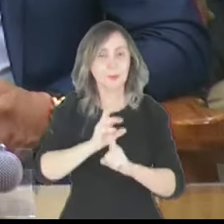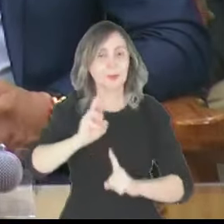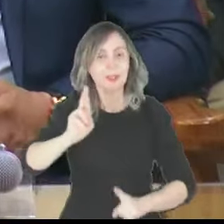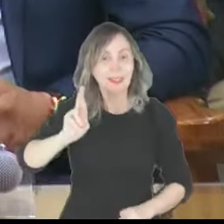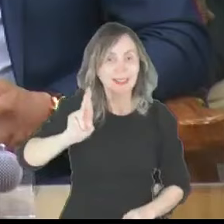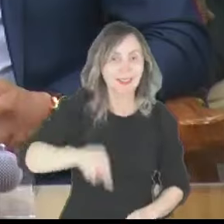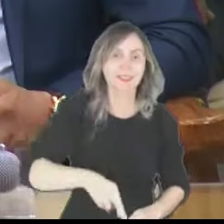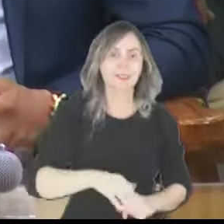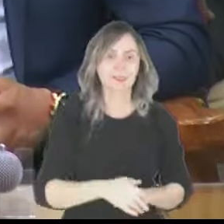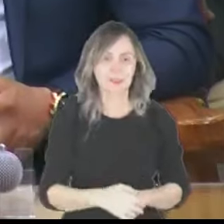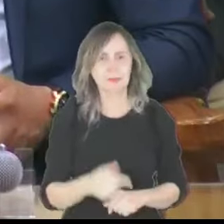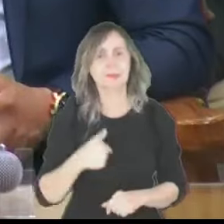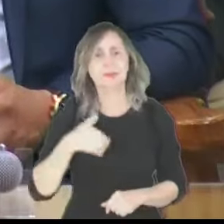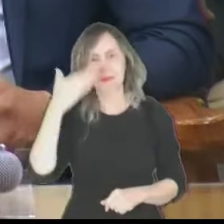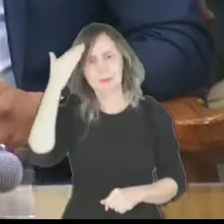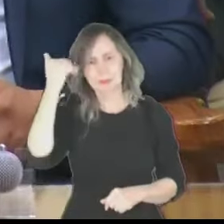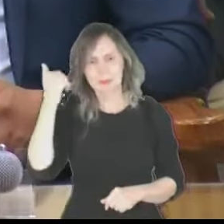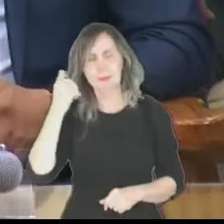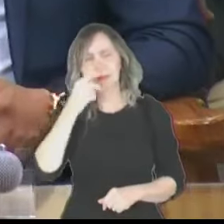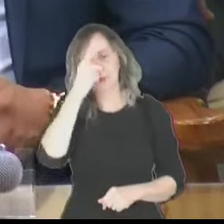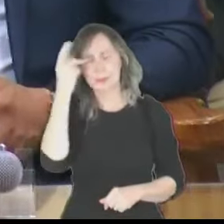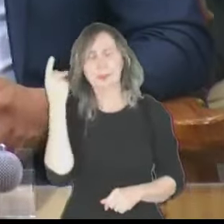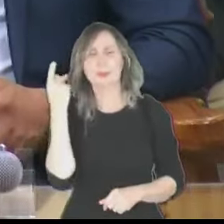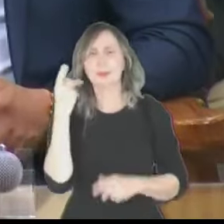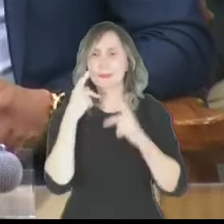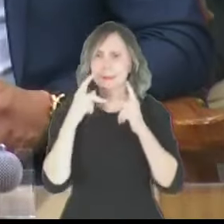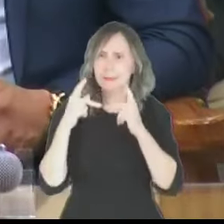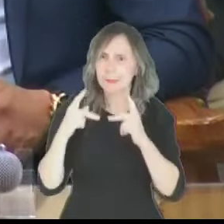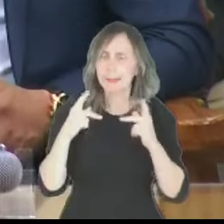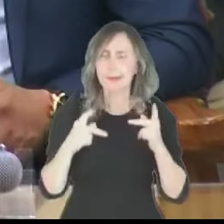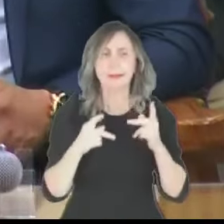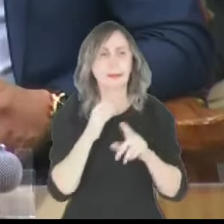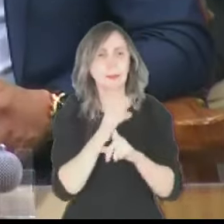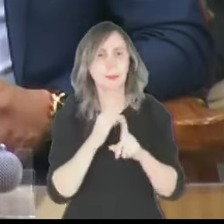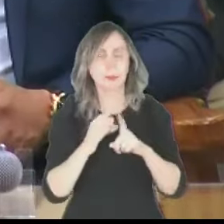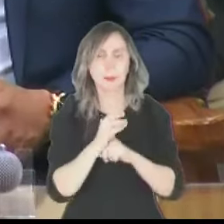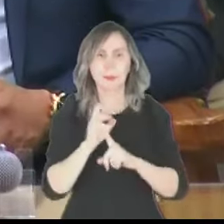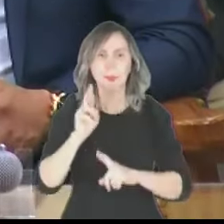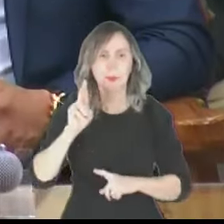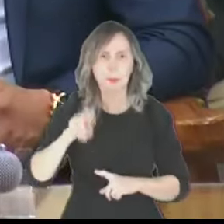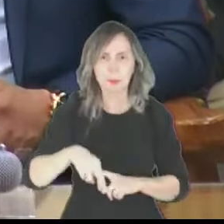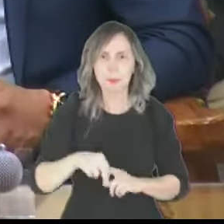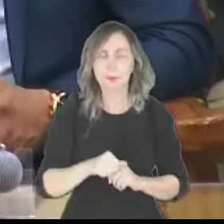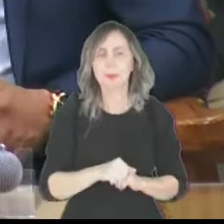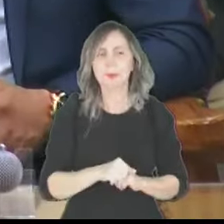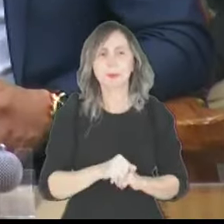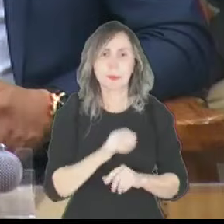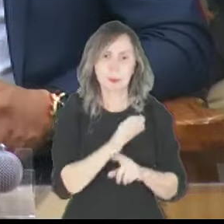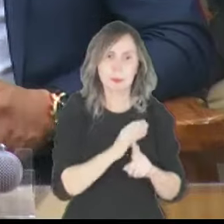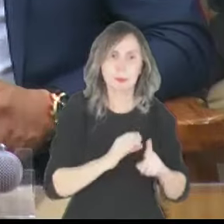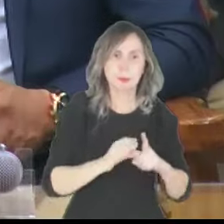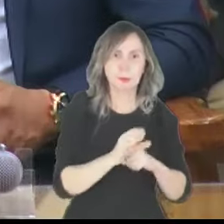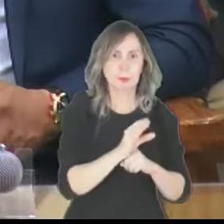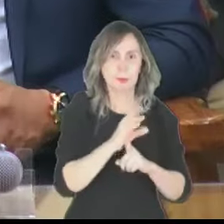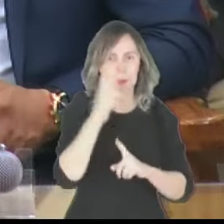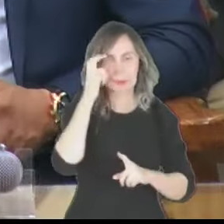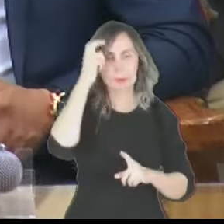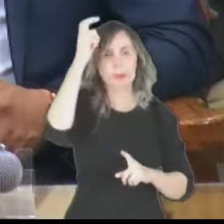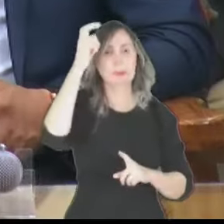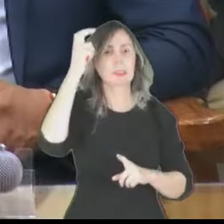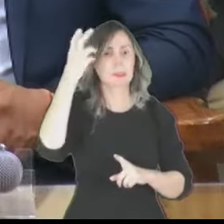prega que nós temos que ter um culto racional. Outros dizem que nós temos que ter um culto inteligente.